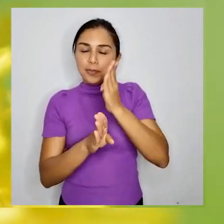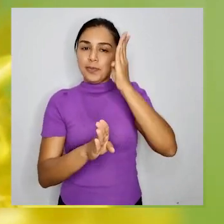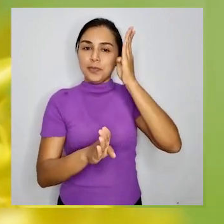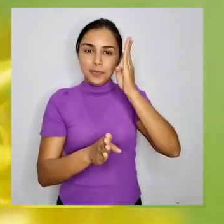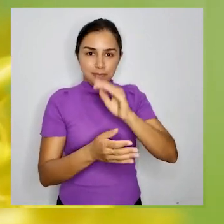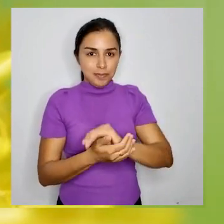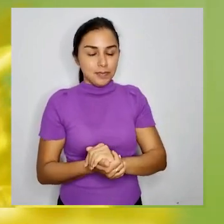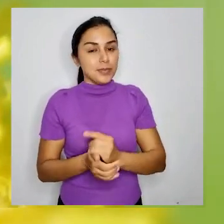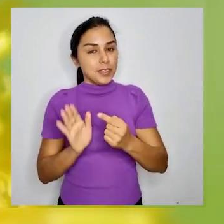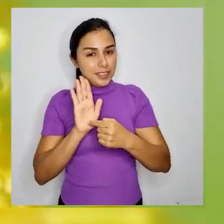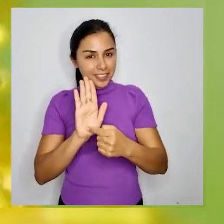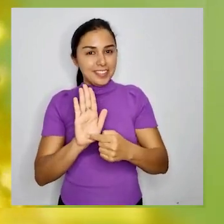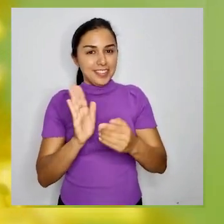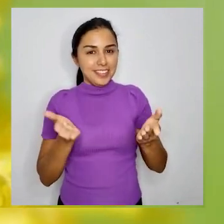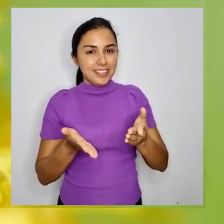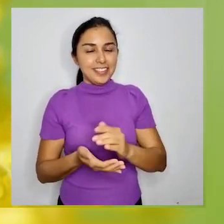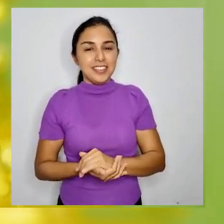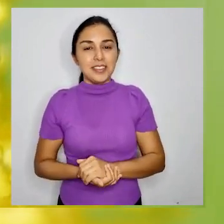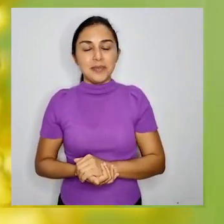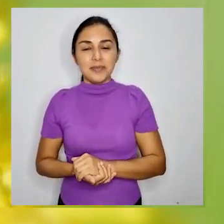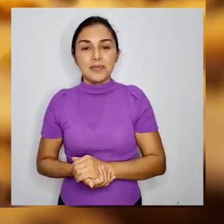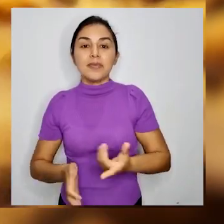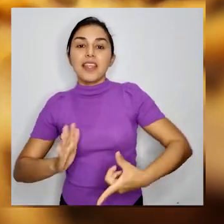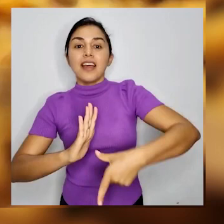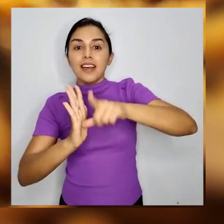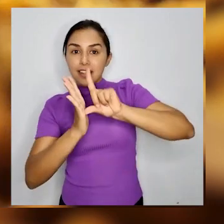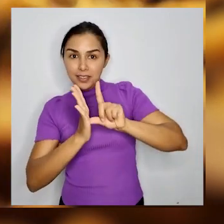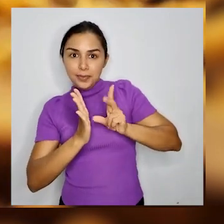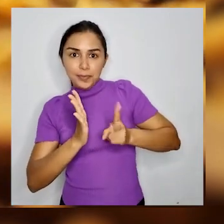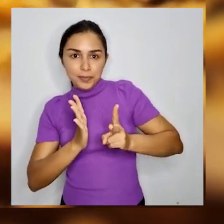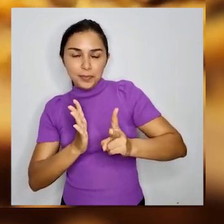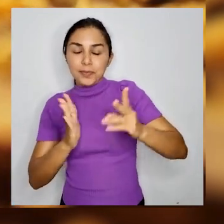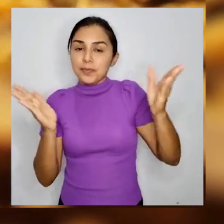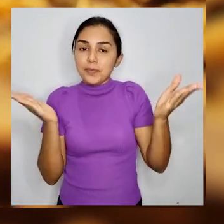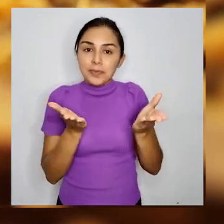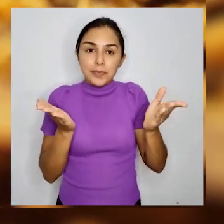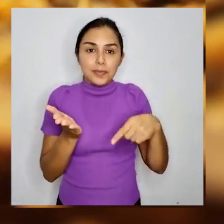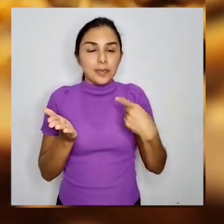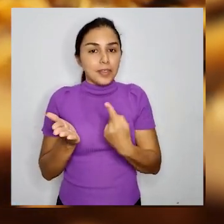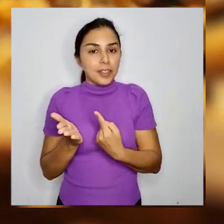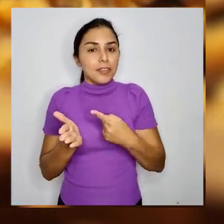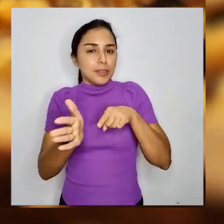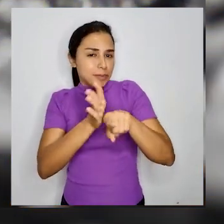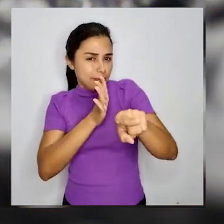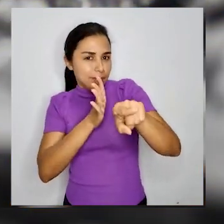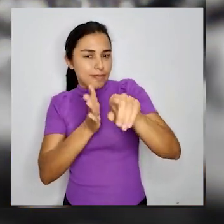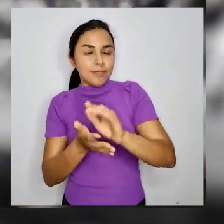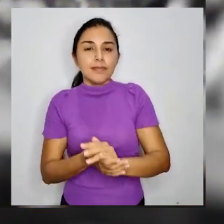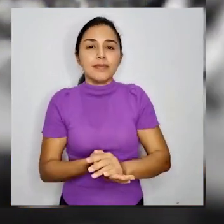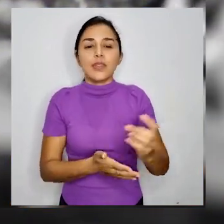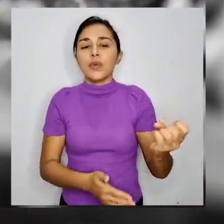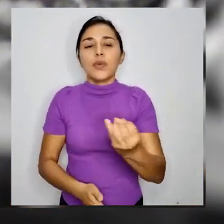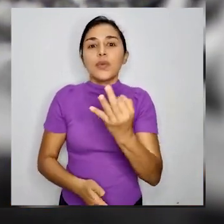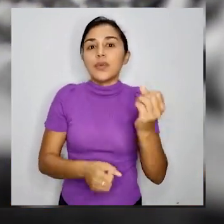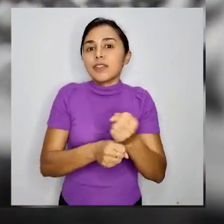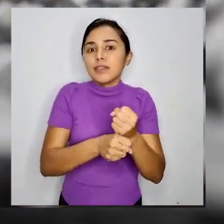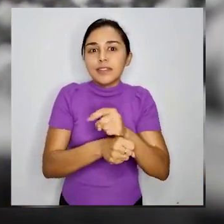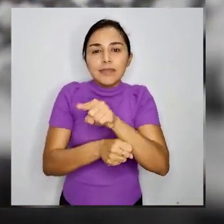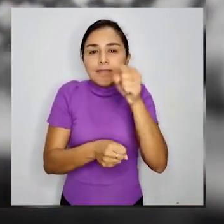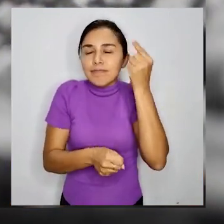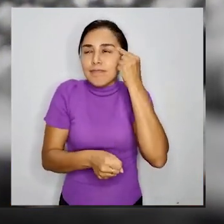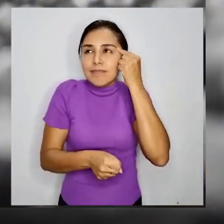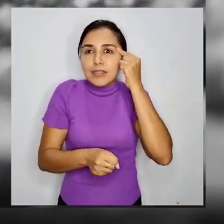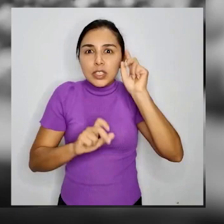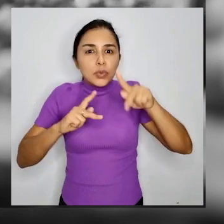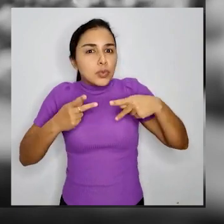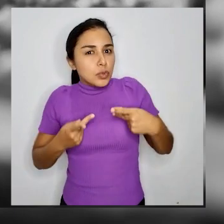isso neste vídeo que deixamos aqui para você. E antes de continuar, vamos ao nosso quiz. Quantos anos você acha que